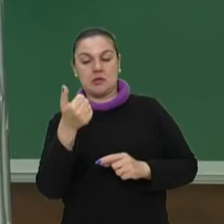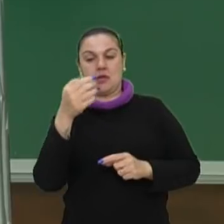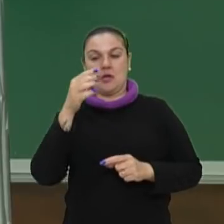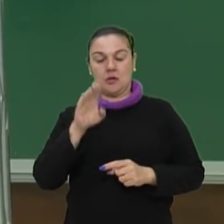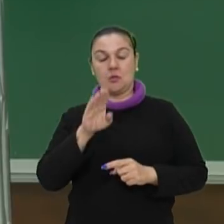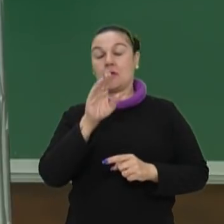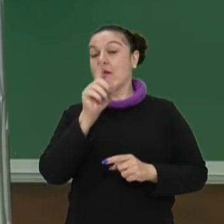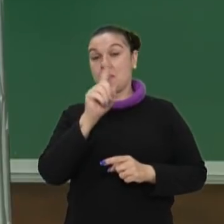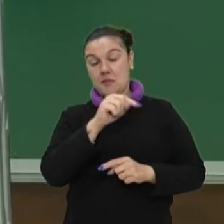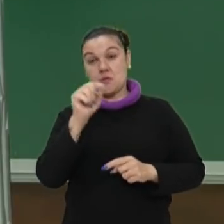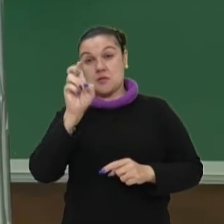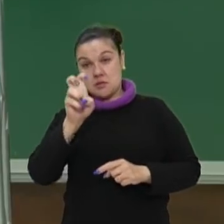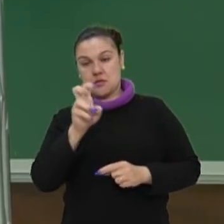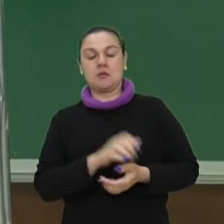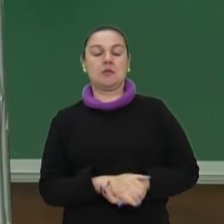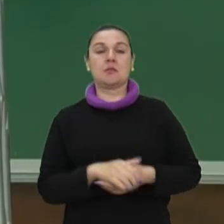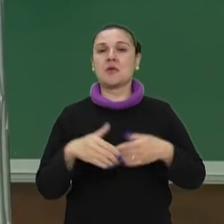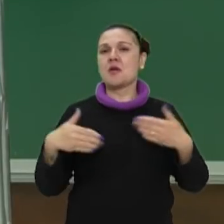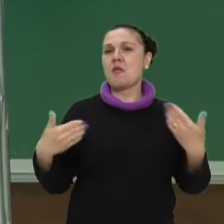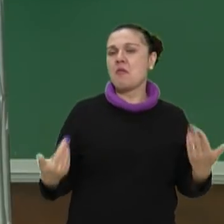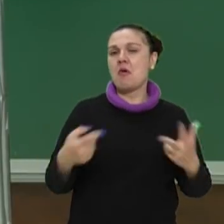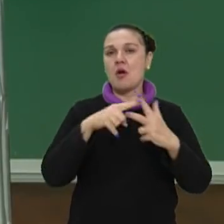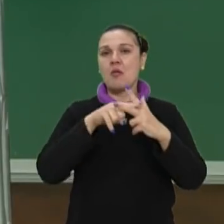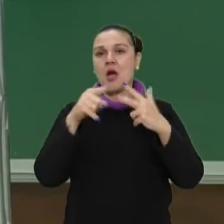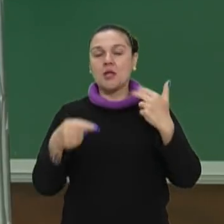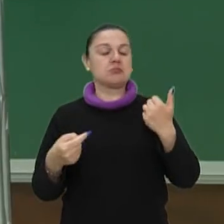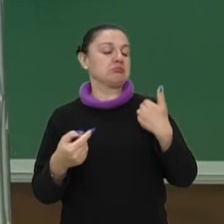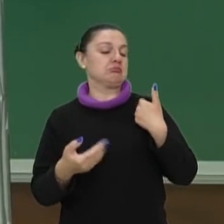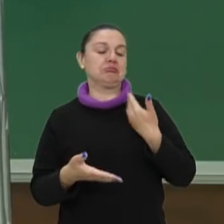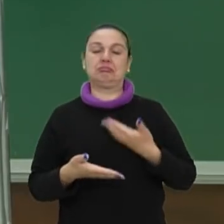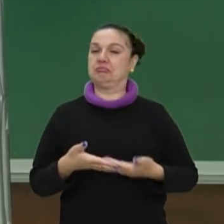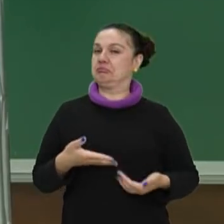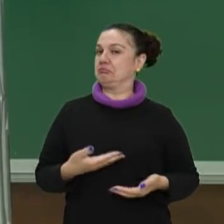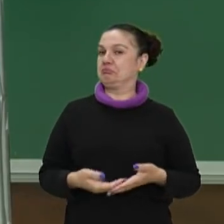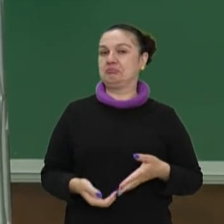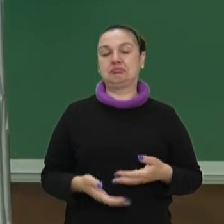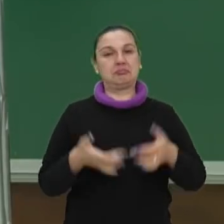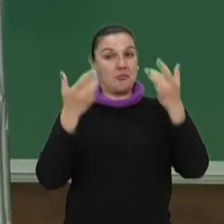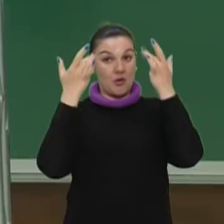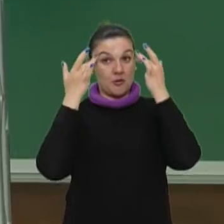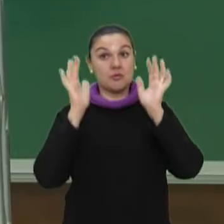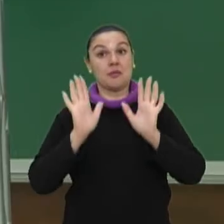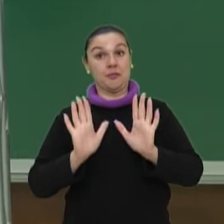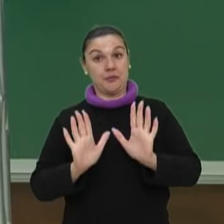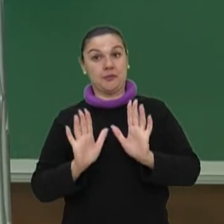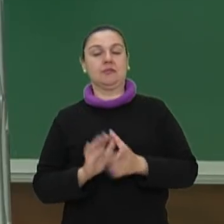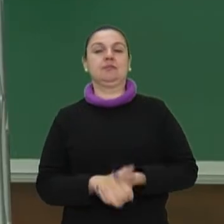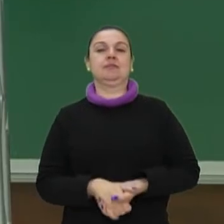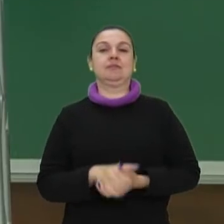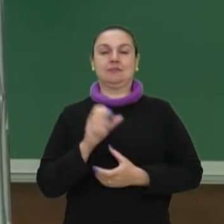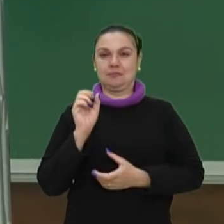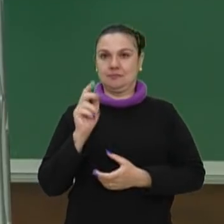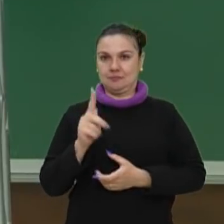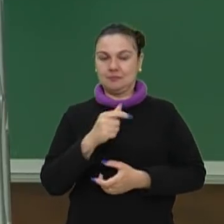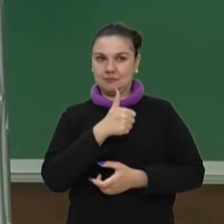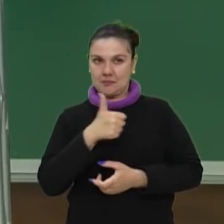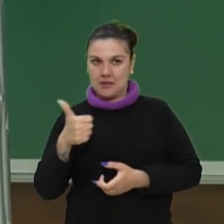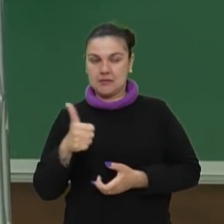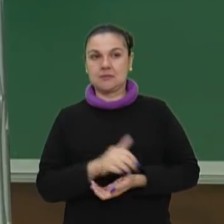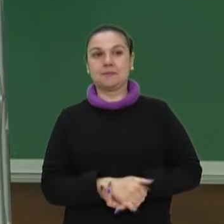menos 5. Mas quais são as raízes? Não sei, por enquanto. Ok?